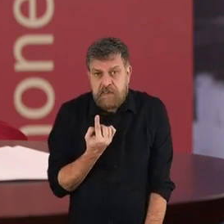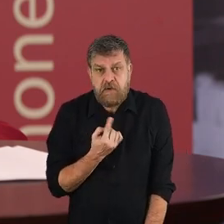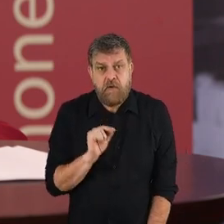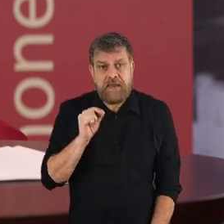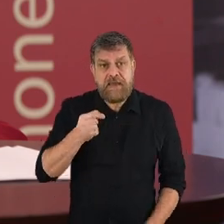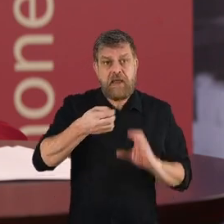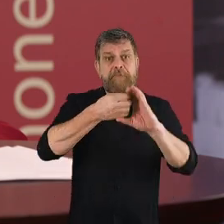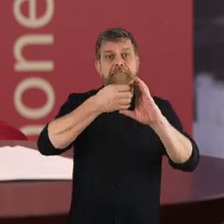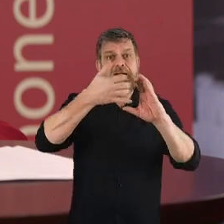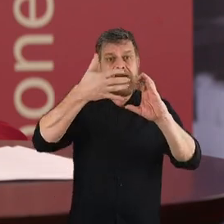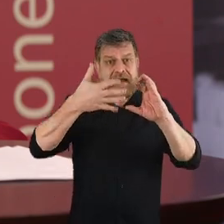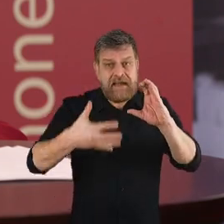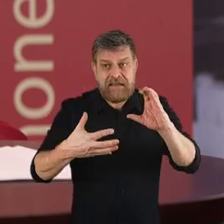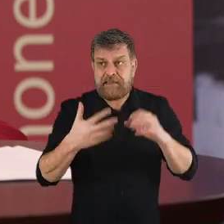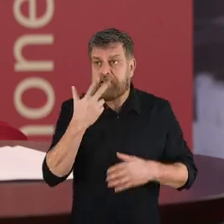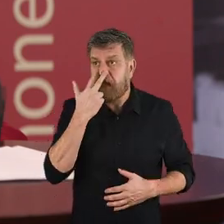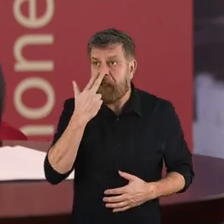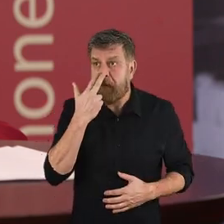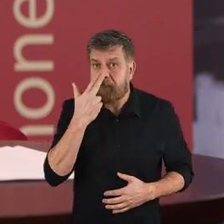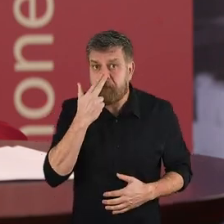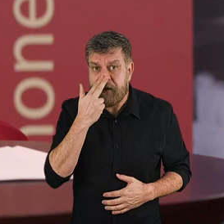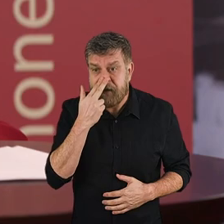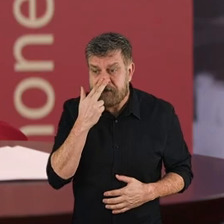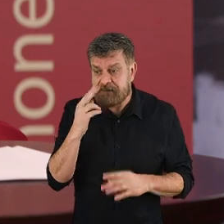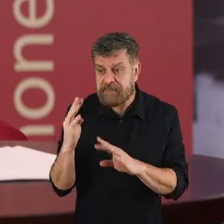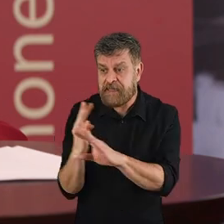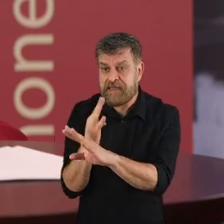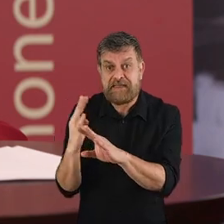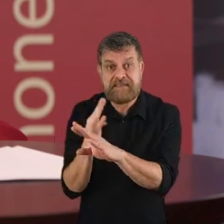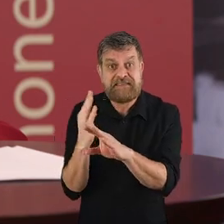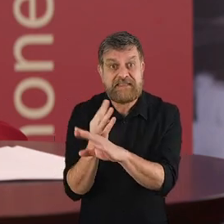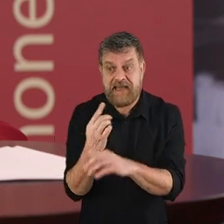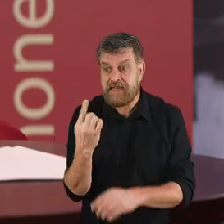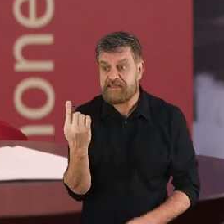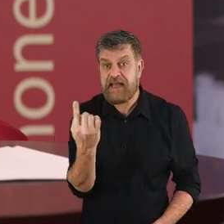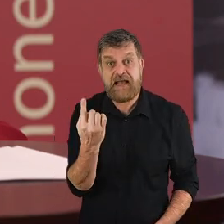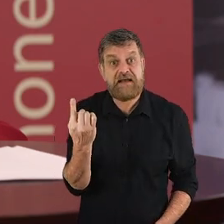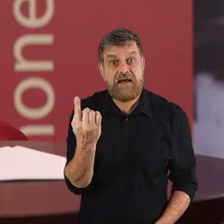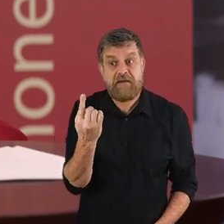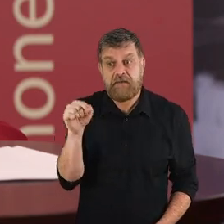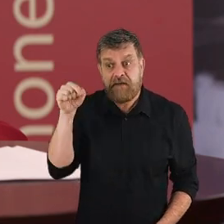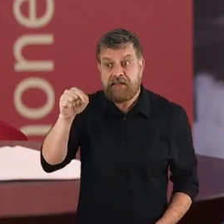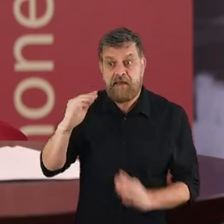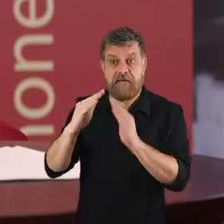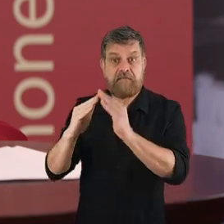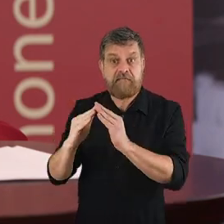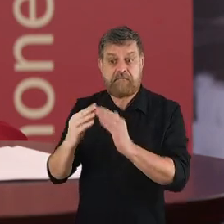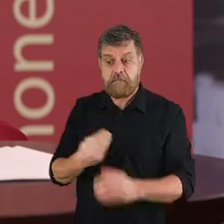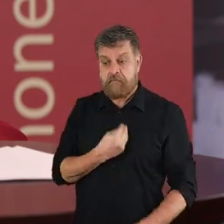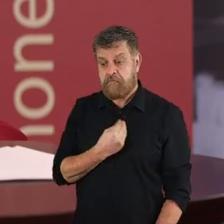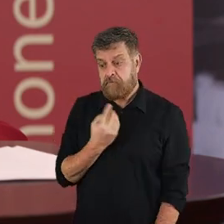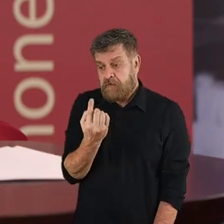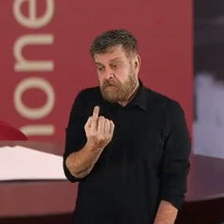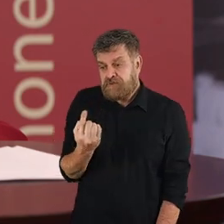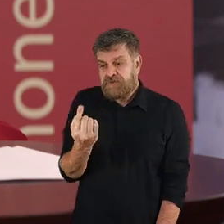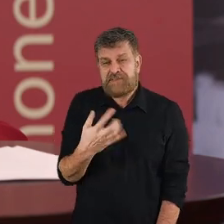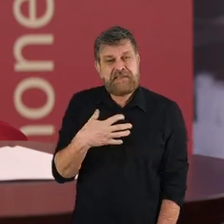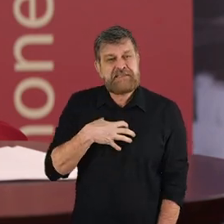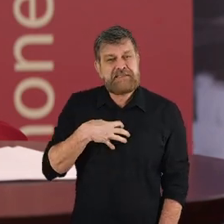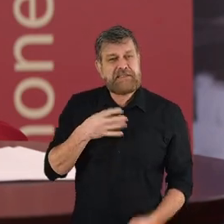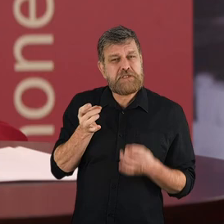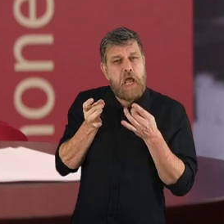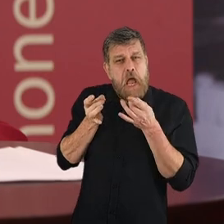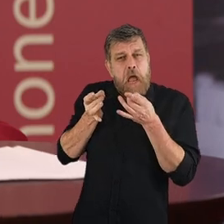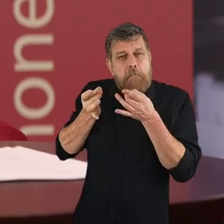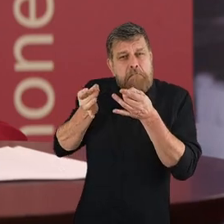uma característica semelhante às pessoas solitárias nos grandes centros, né? As pessoas que estão abandonadas,